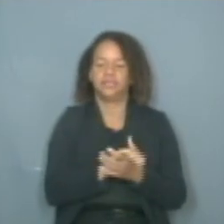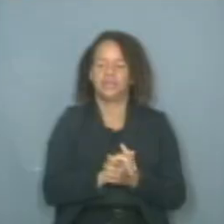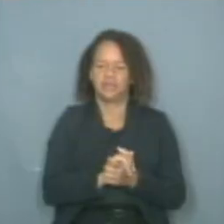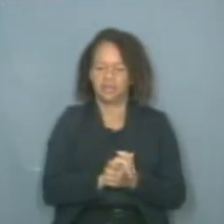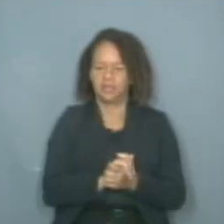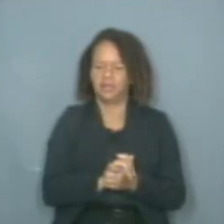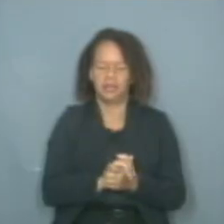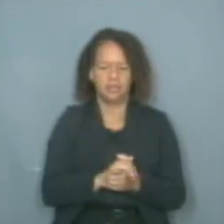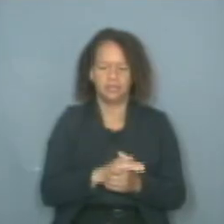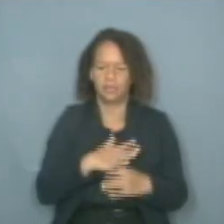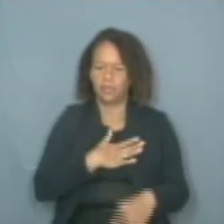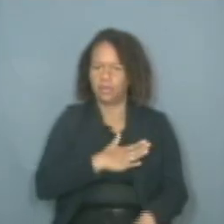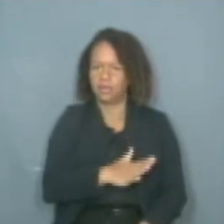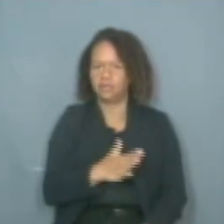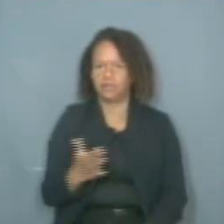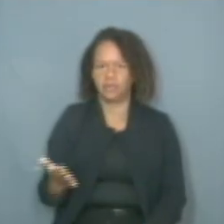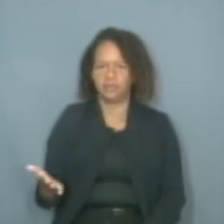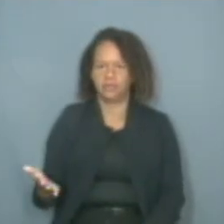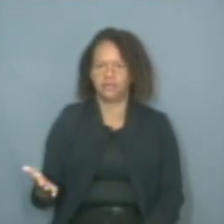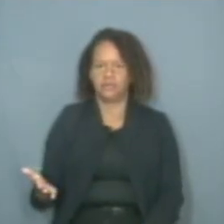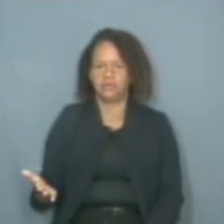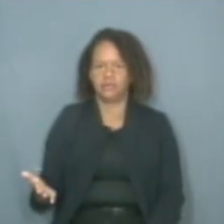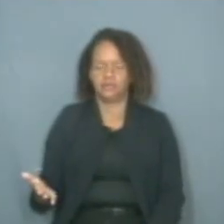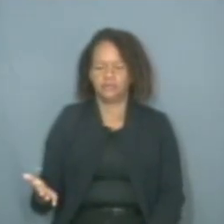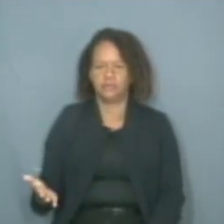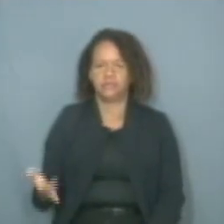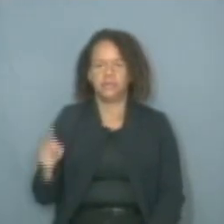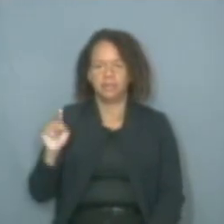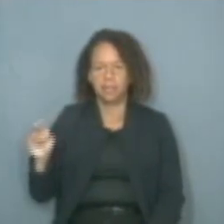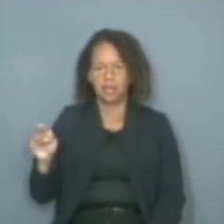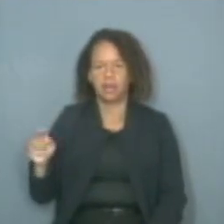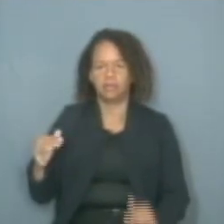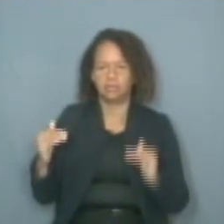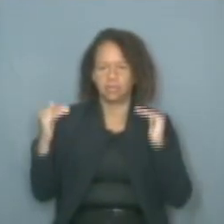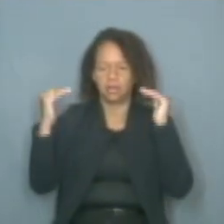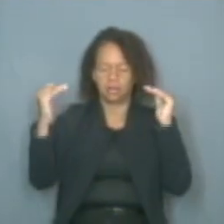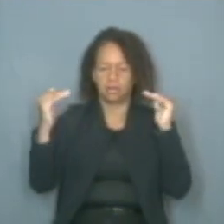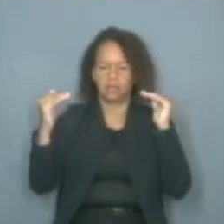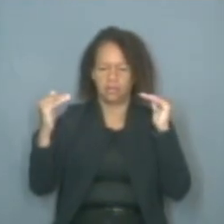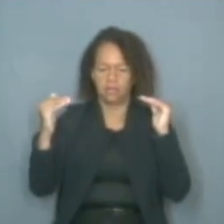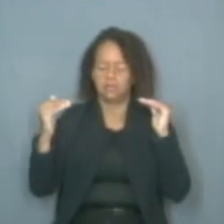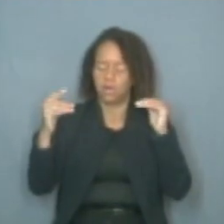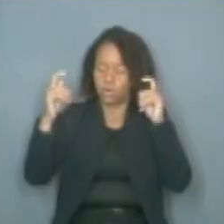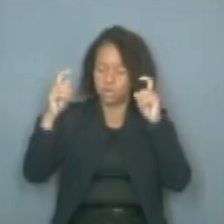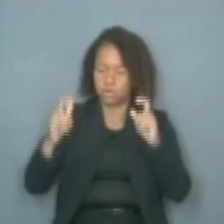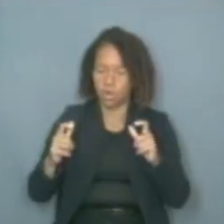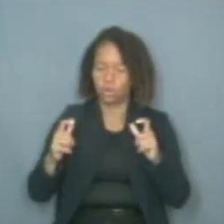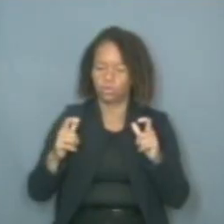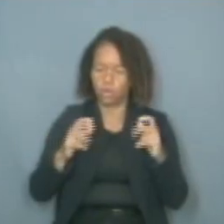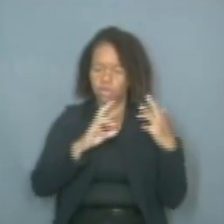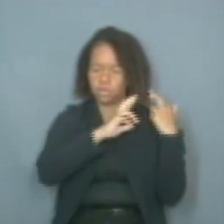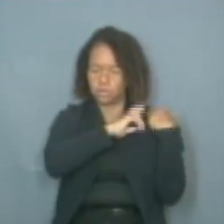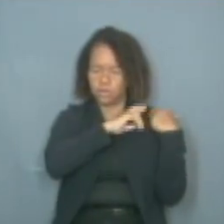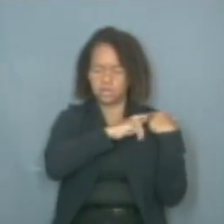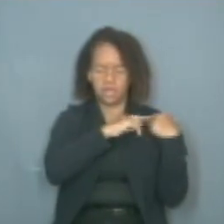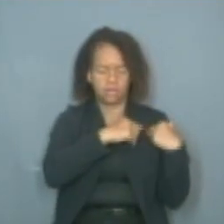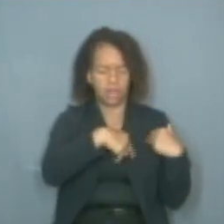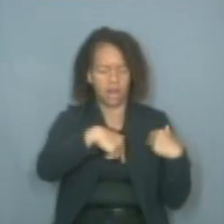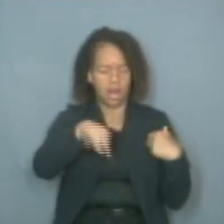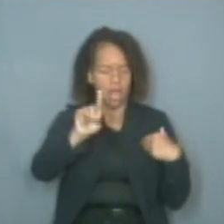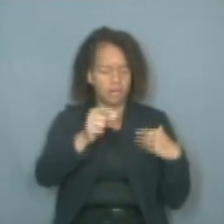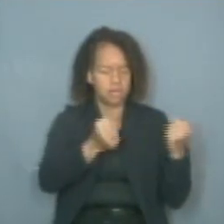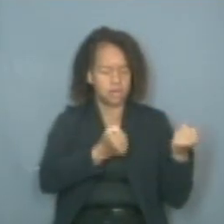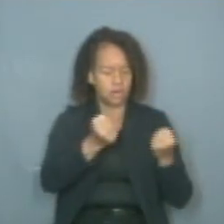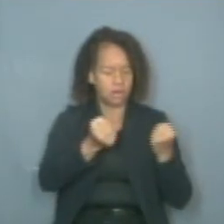literalmente depredado, depreciado pela autarquia, pelos órgãos competentes que levam embora o patrimônio sem